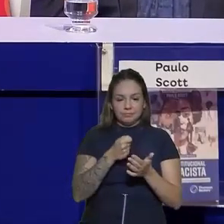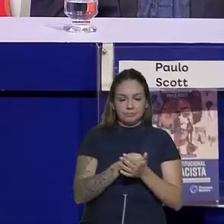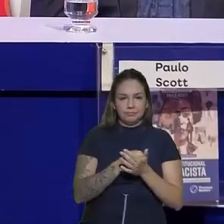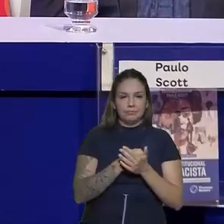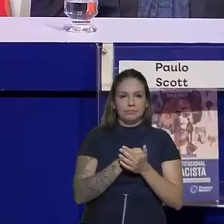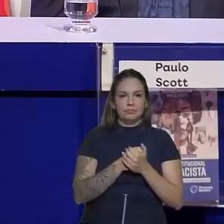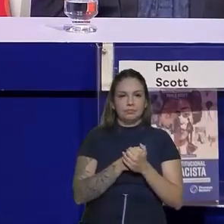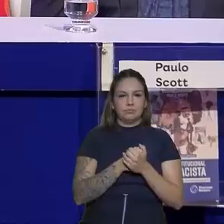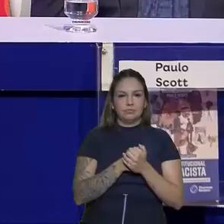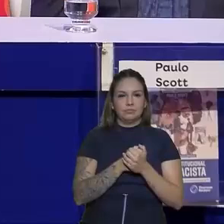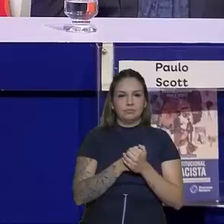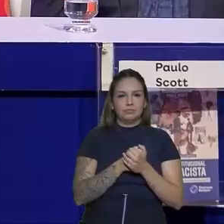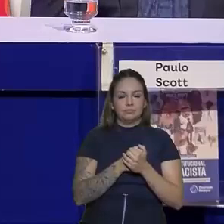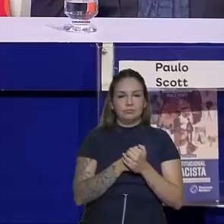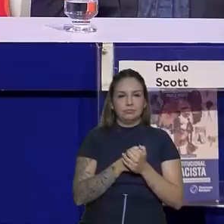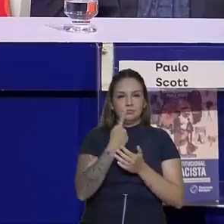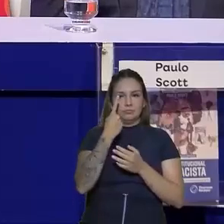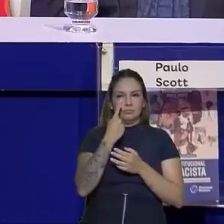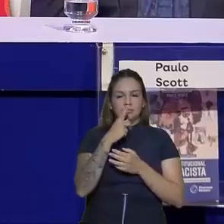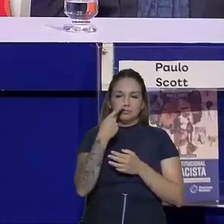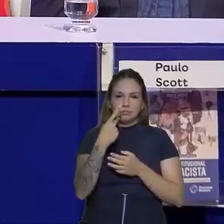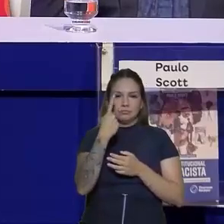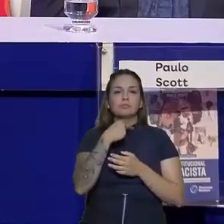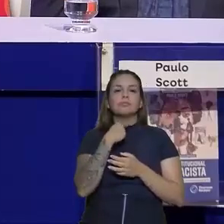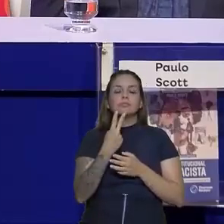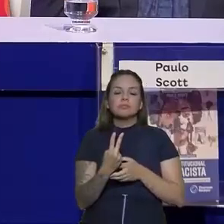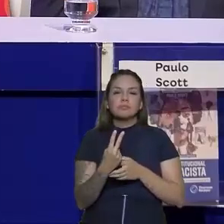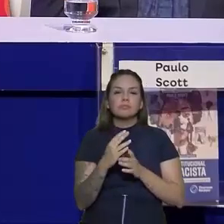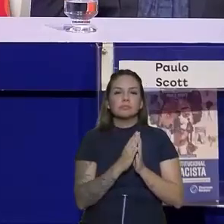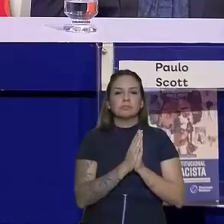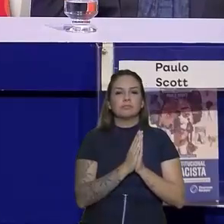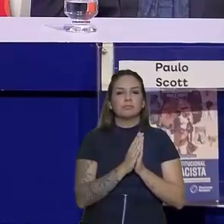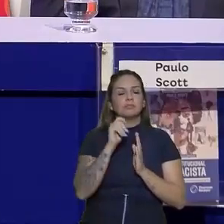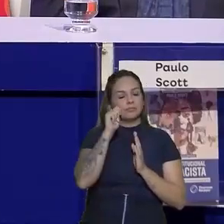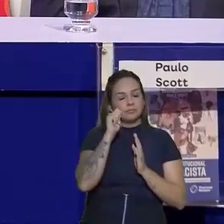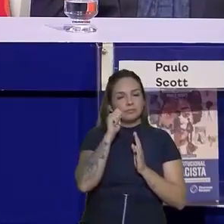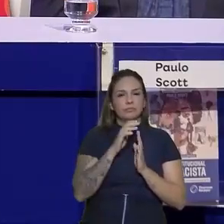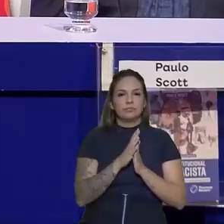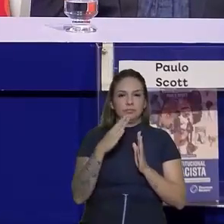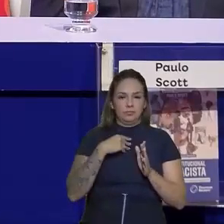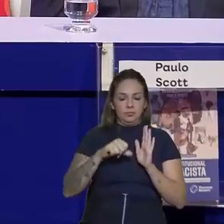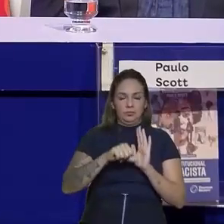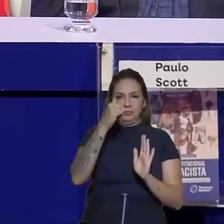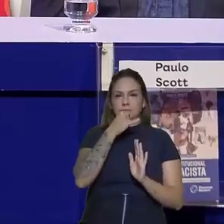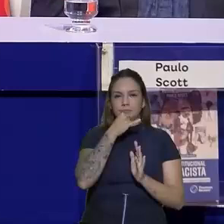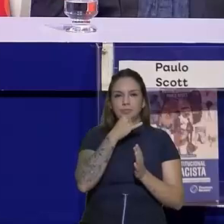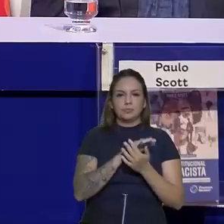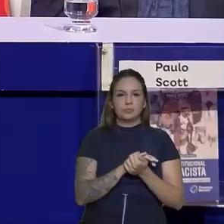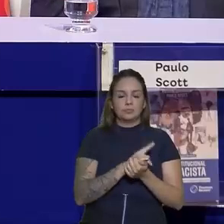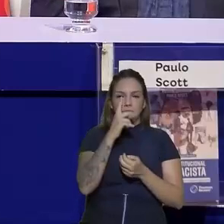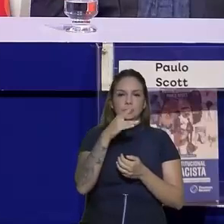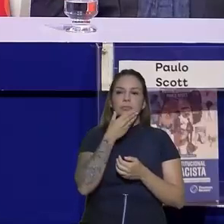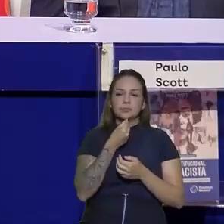exigente, rígida, né, com uma fala, uma voz artística. Meu primeiro exemplo é